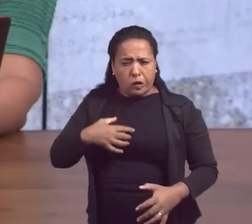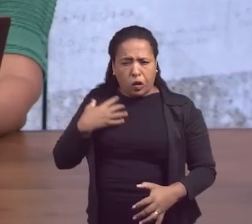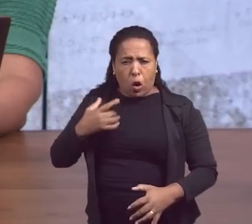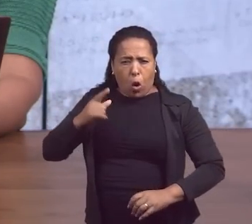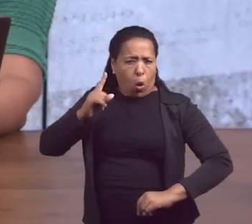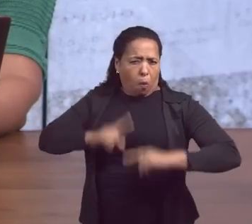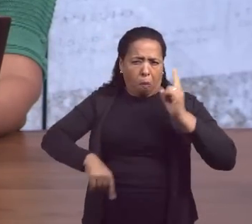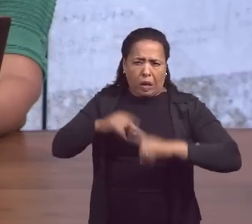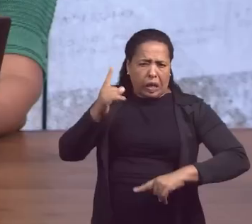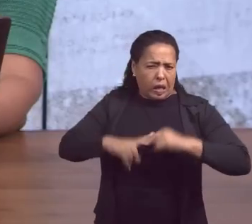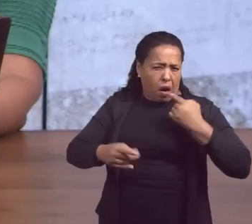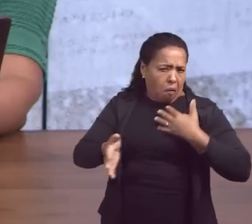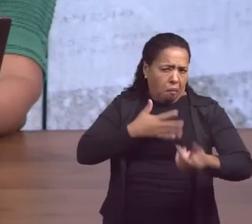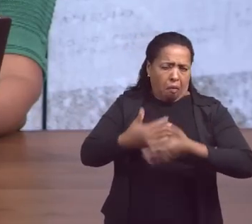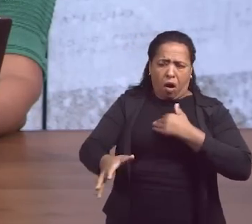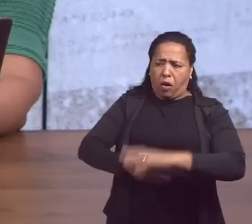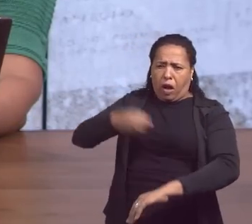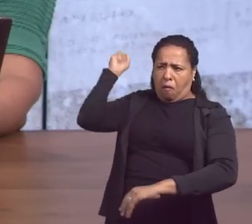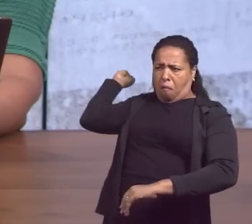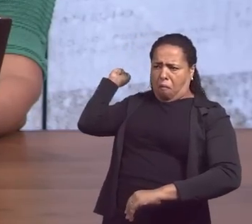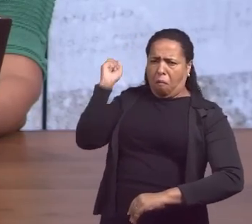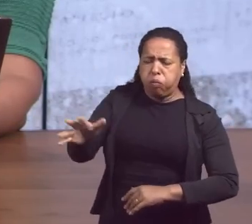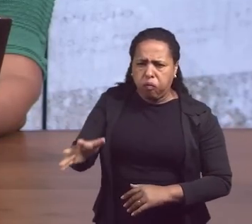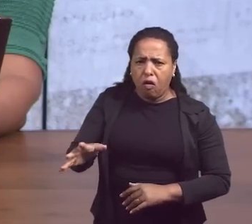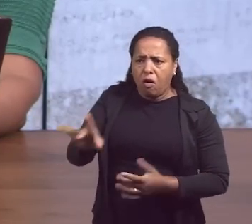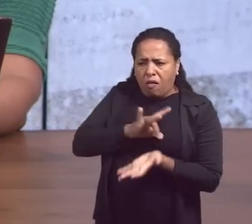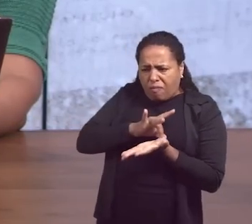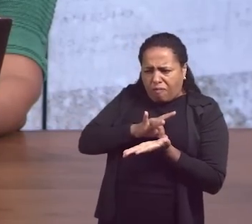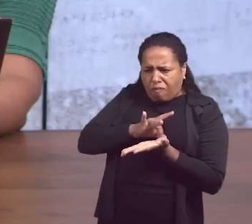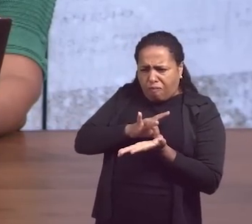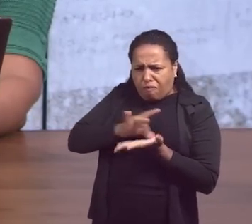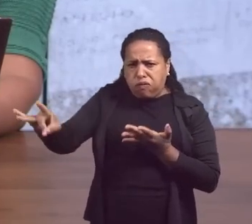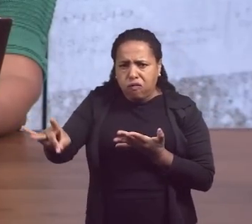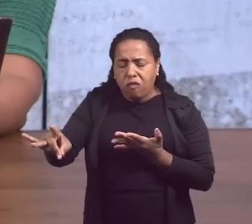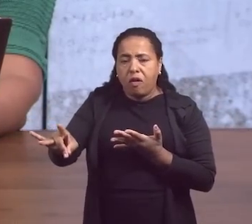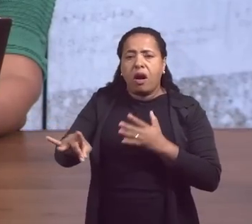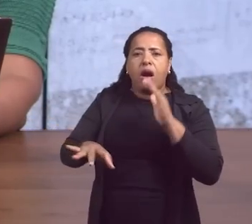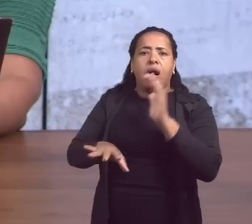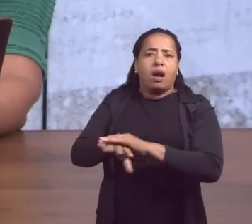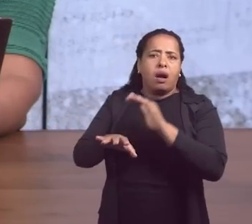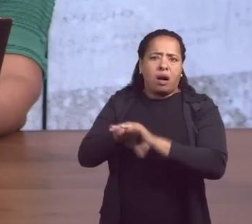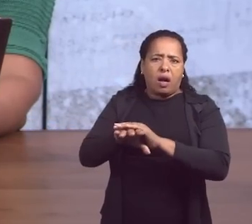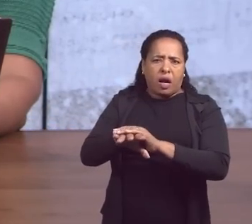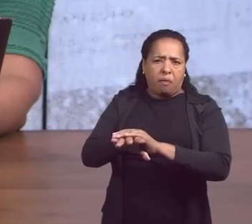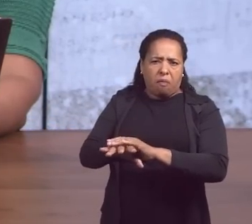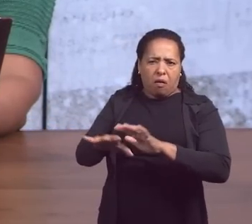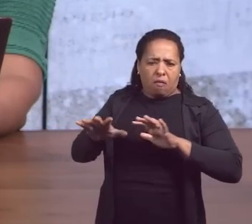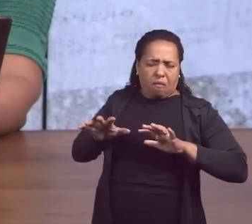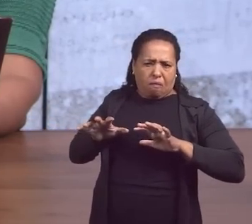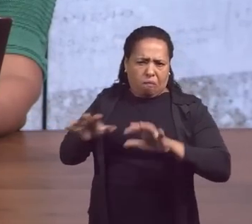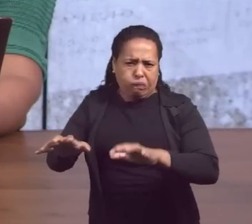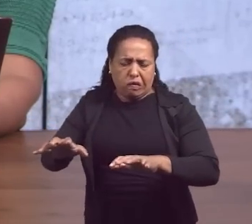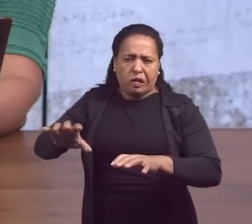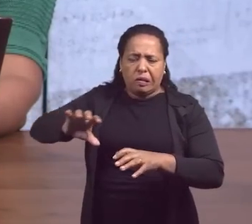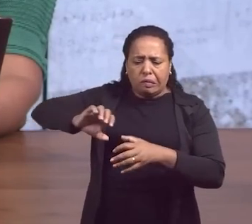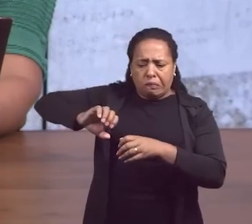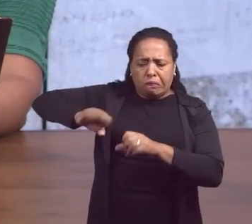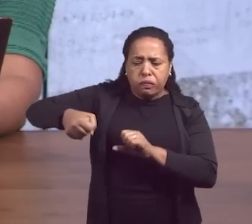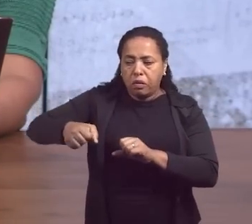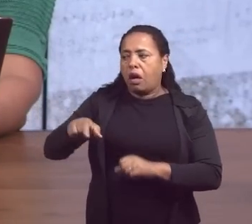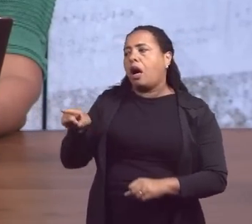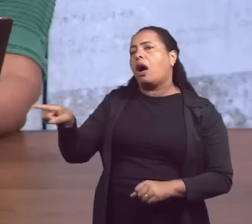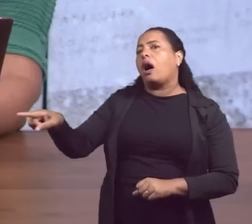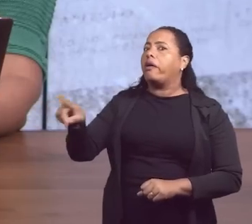coisa e morrer, ou por inimizade a ferir com a sua mão e morrer, certamente morrerá o